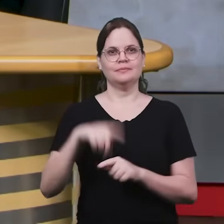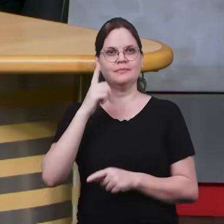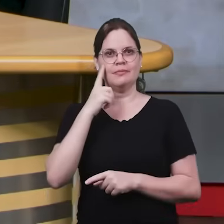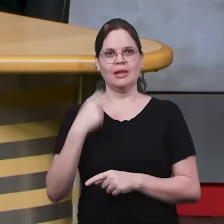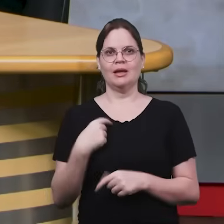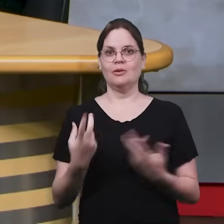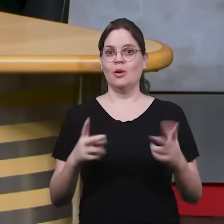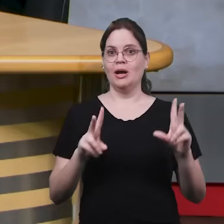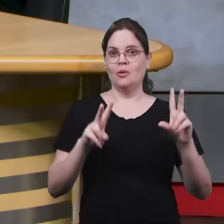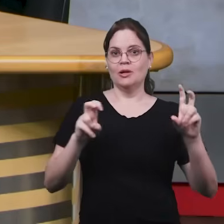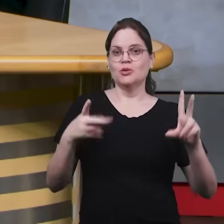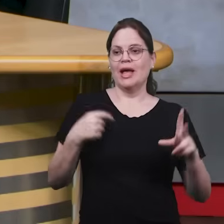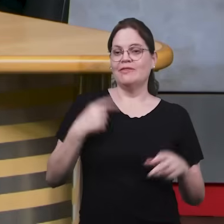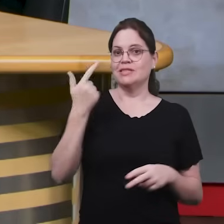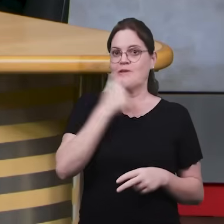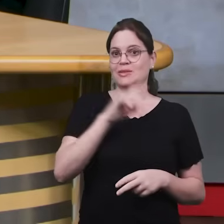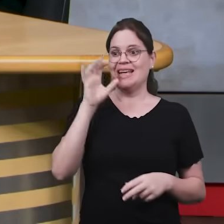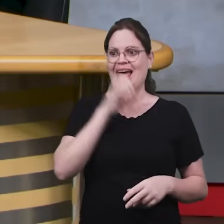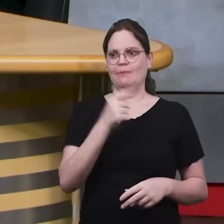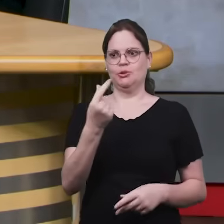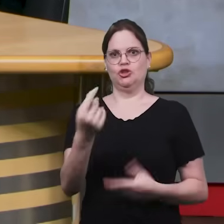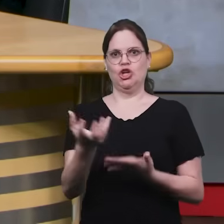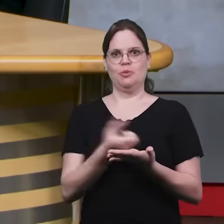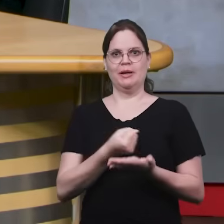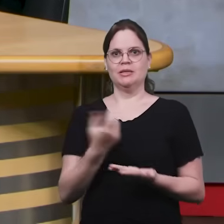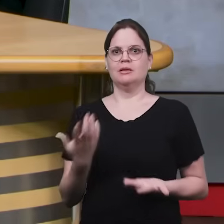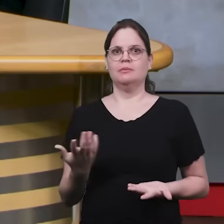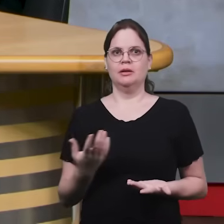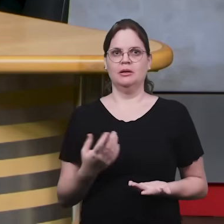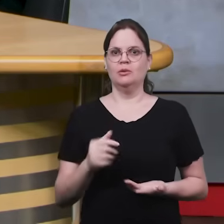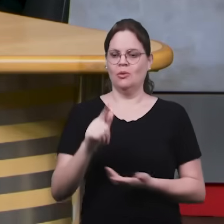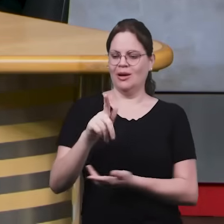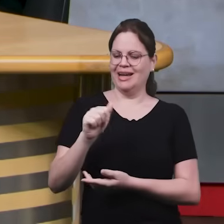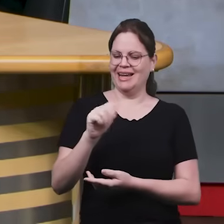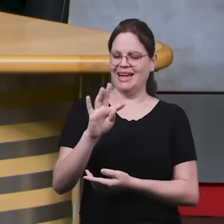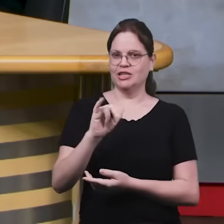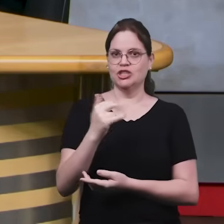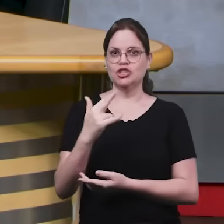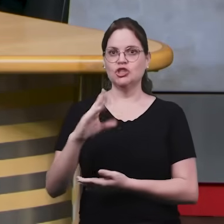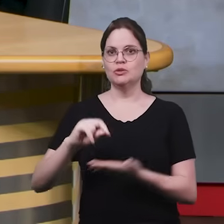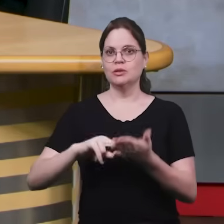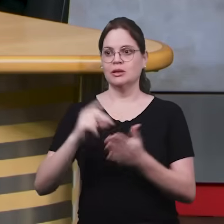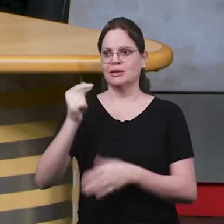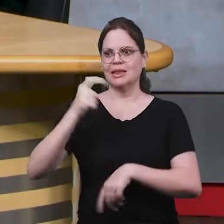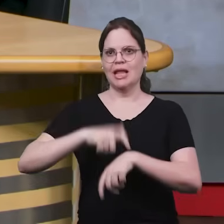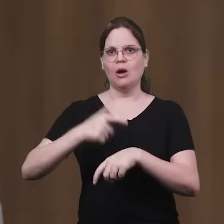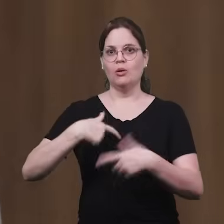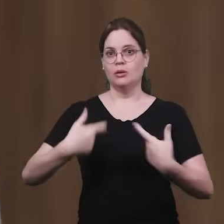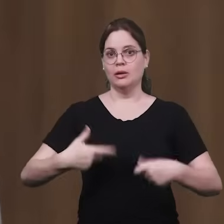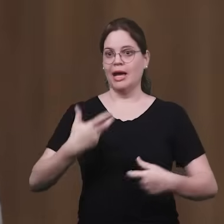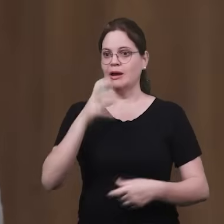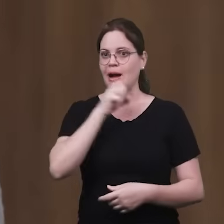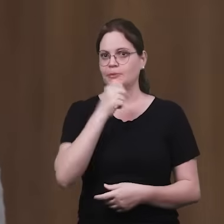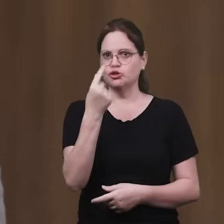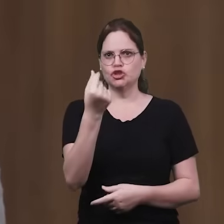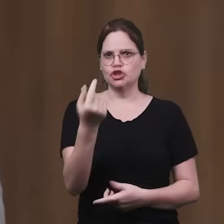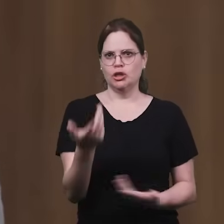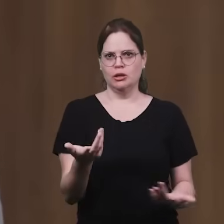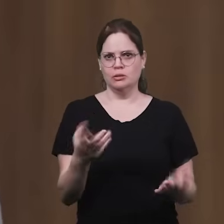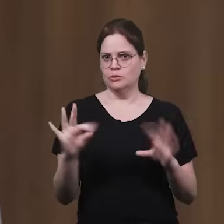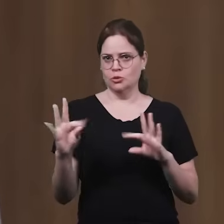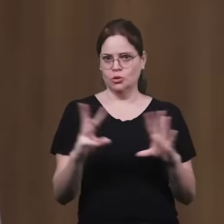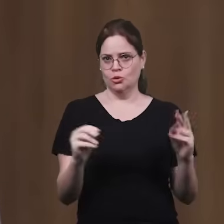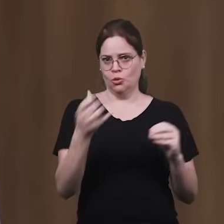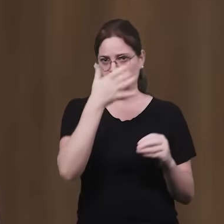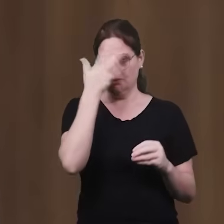rápida. Tá vendo? Verdade. Você tem sempre isso, um gatilho da recompensa rápida. Quem não precisa? Quem não quer? Todos